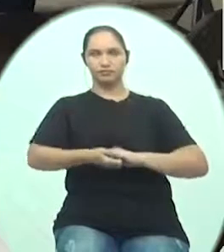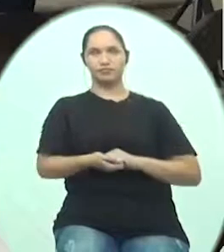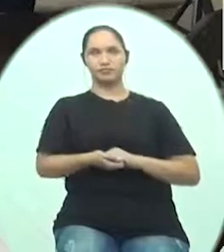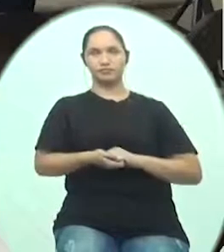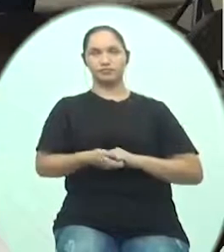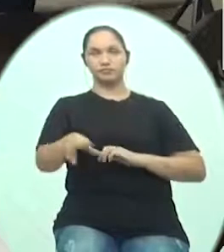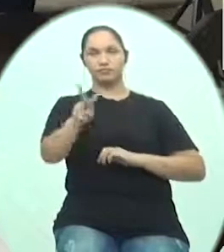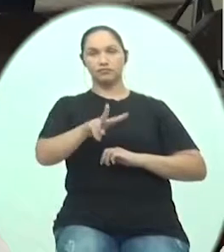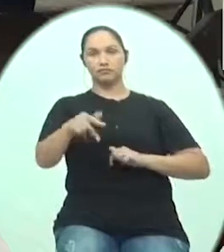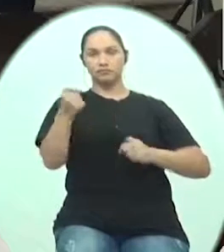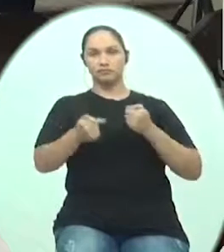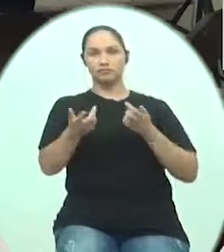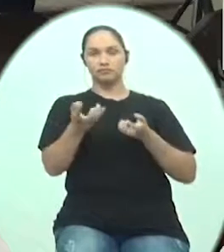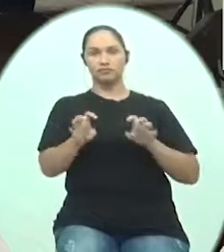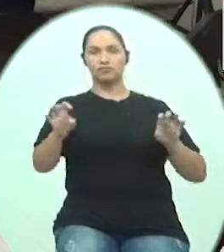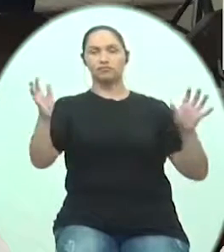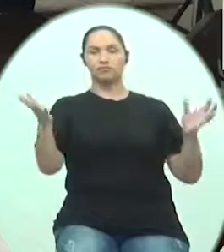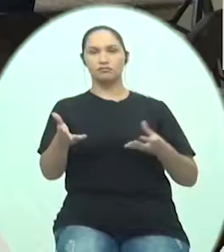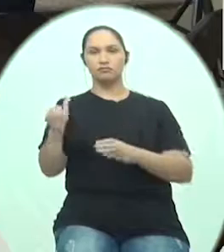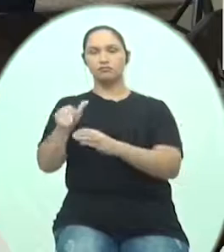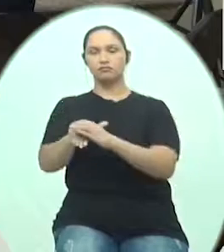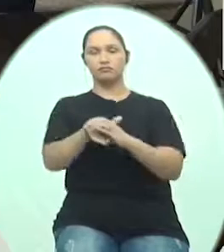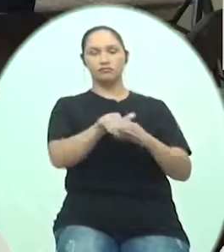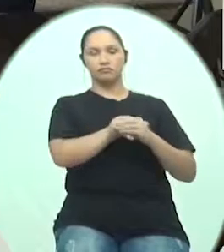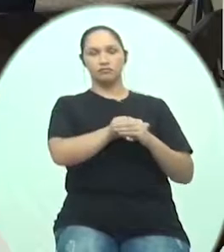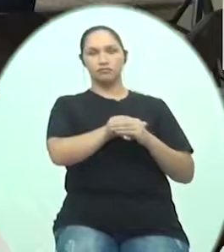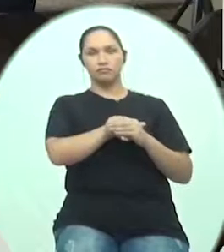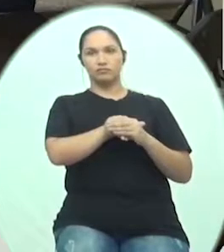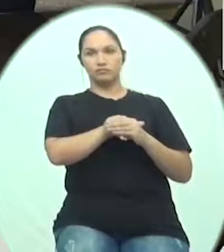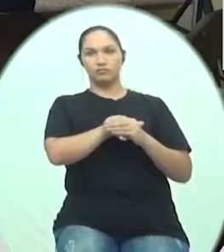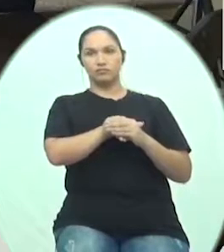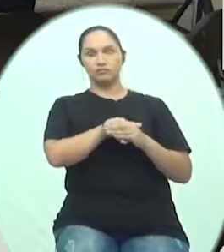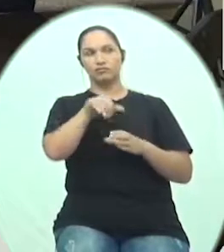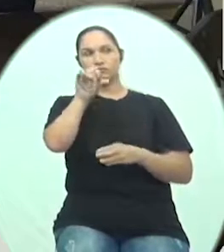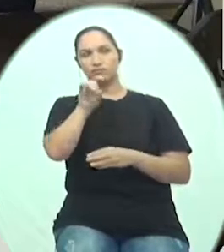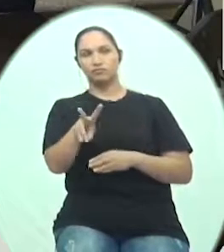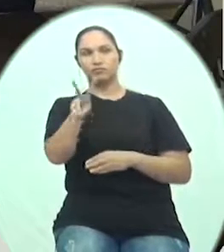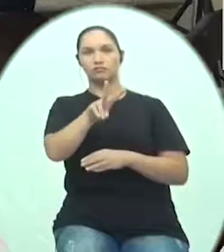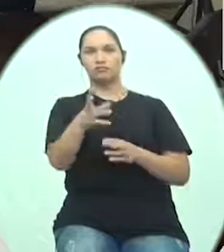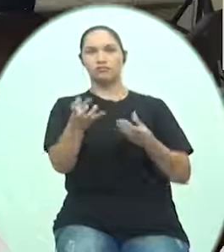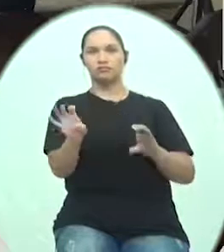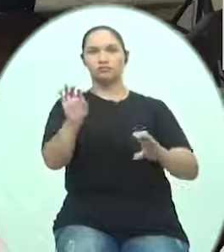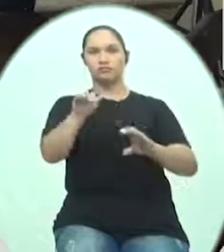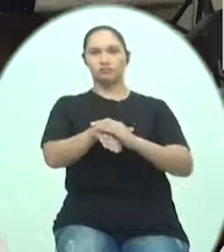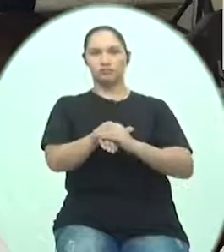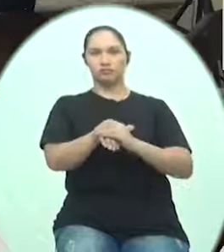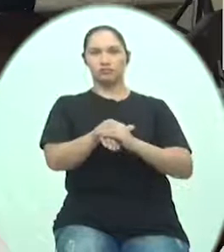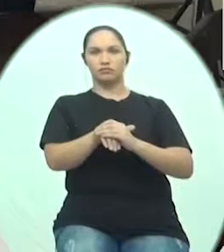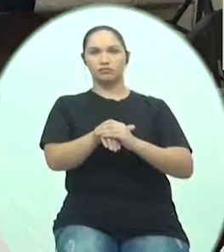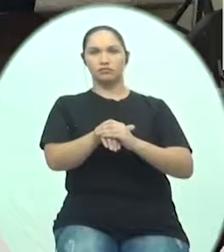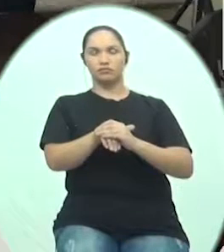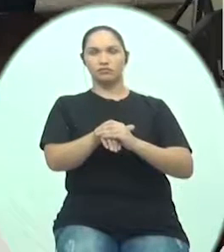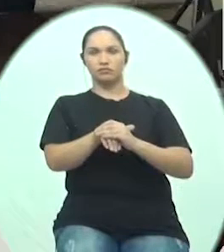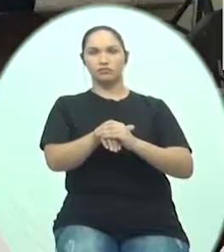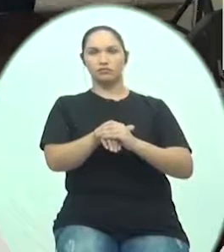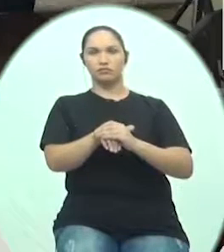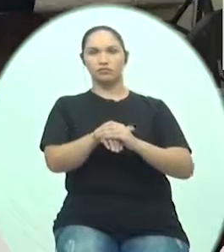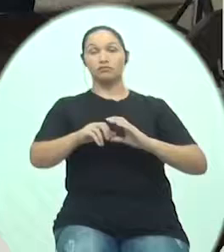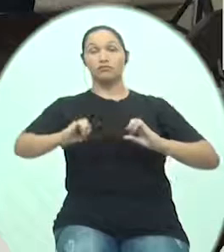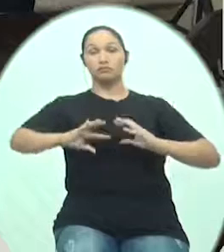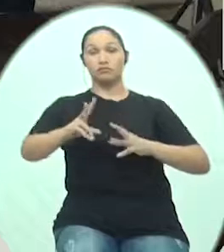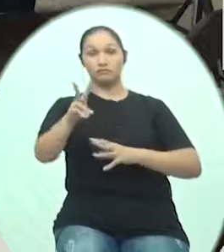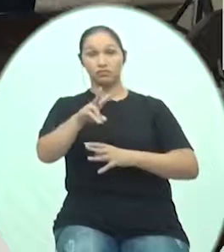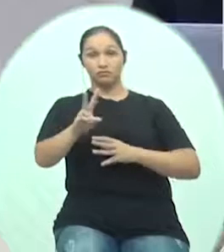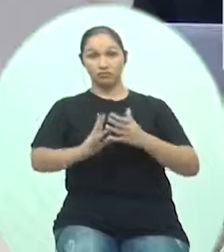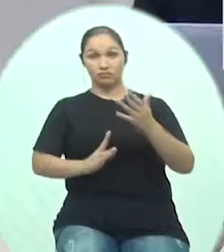discussão havendo Quem Queira discutir o requerimento está em votação os favoráveis permaneçam Como estão os contrários se manifestem aprovado